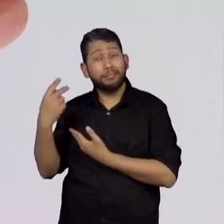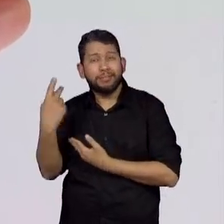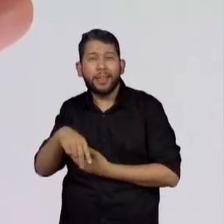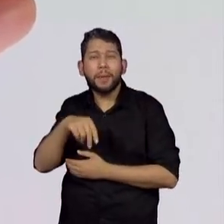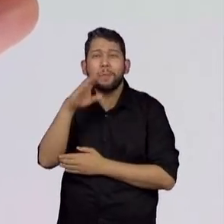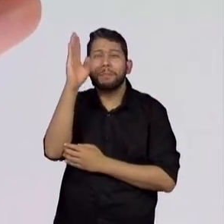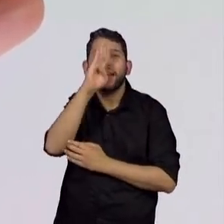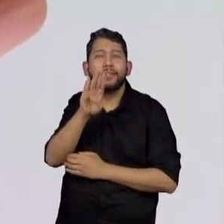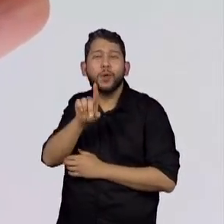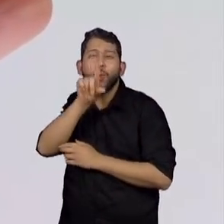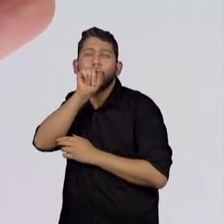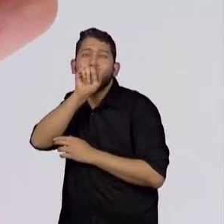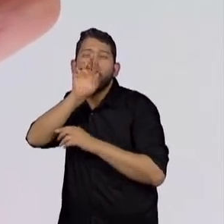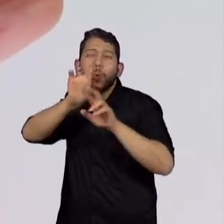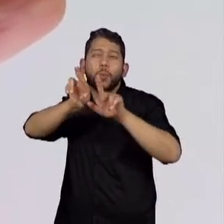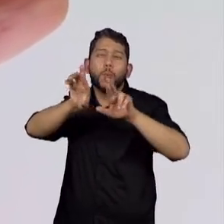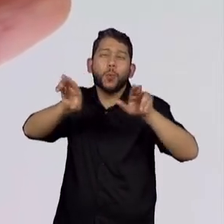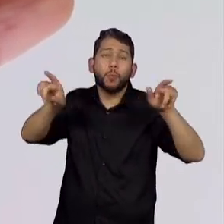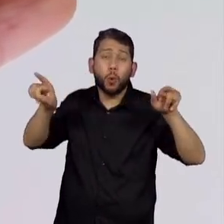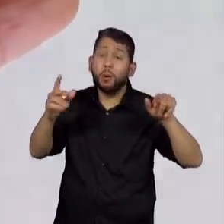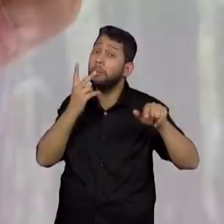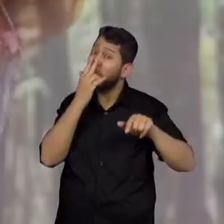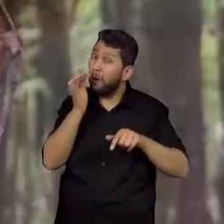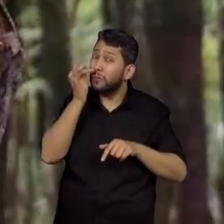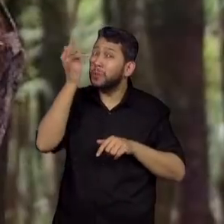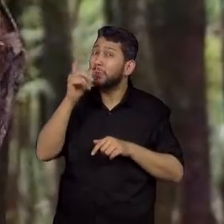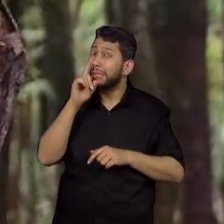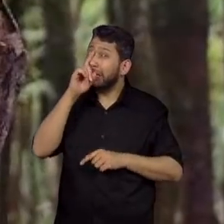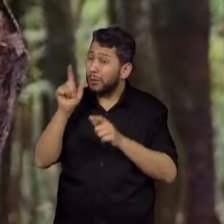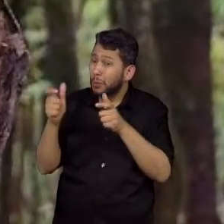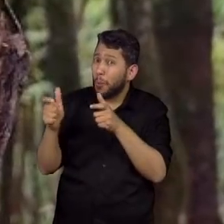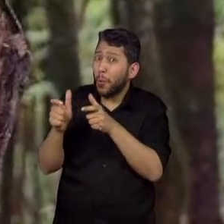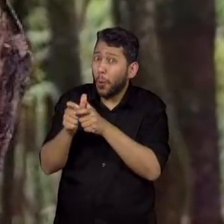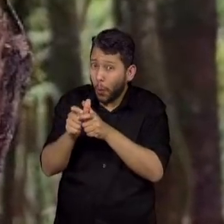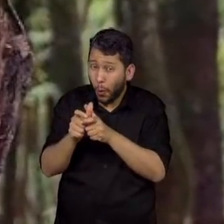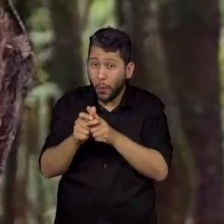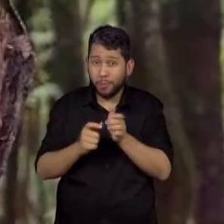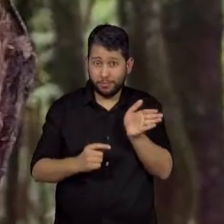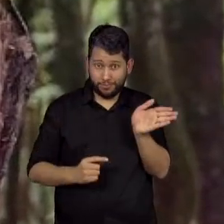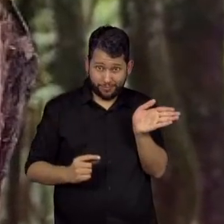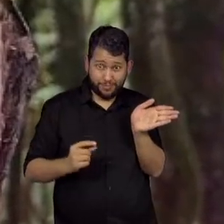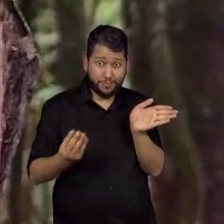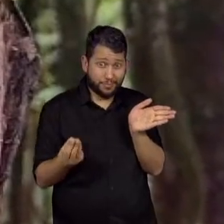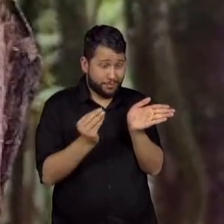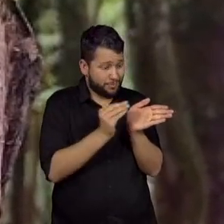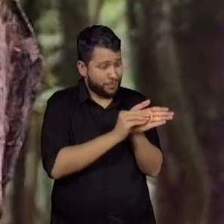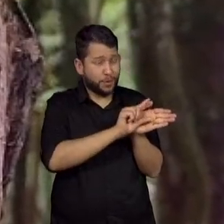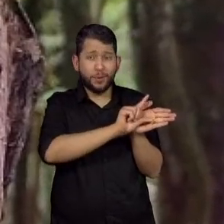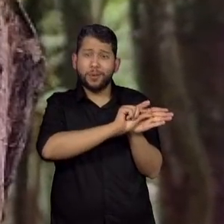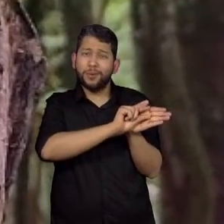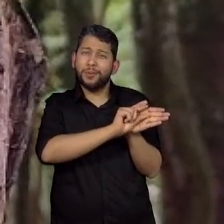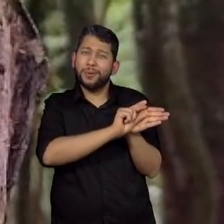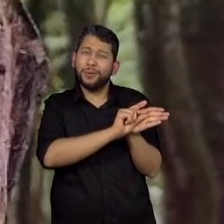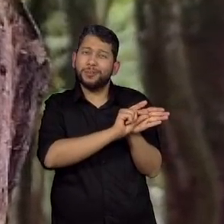brasileiras, muitas delas ameaçadas de extinção em folhas secas que caem das árvores.